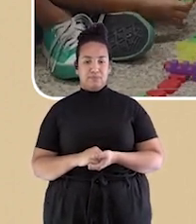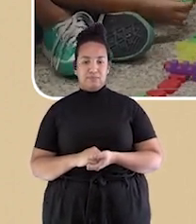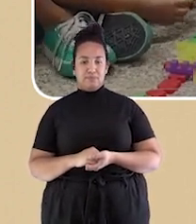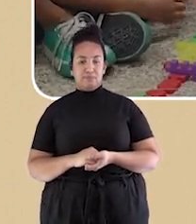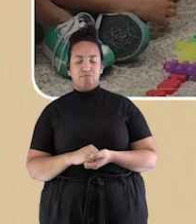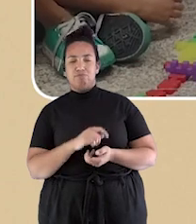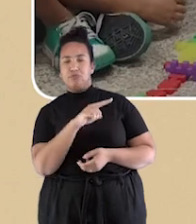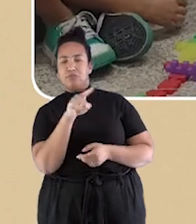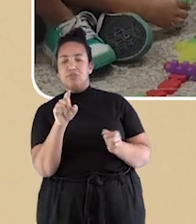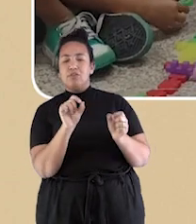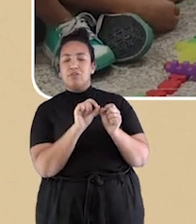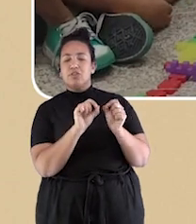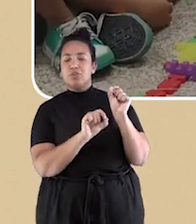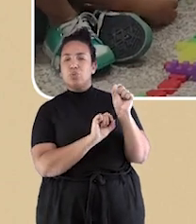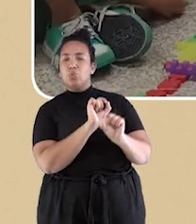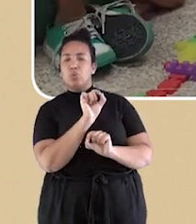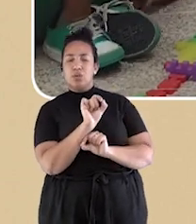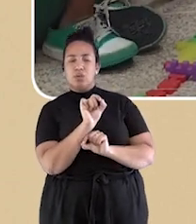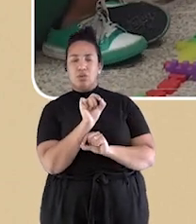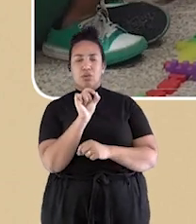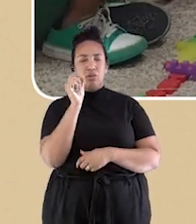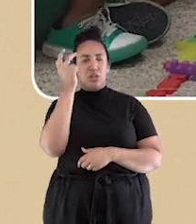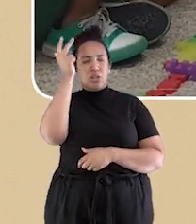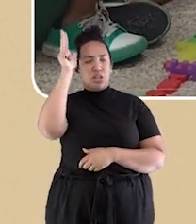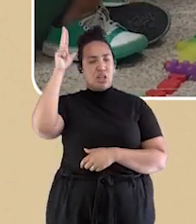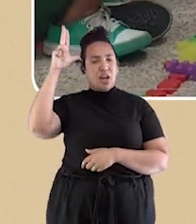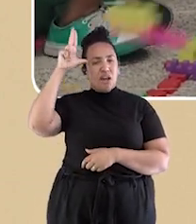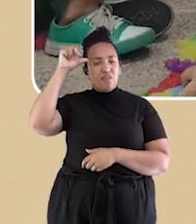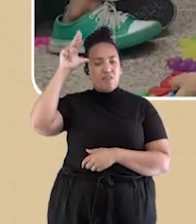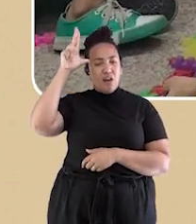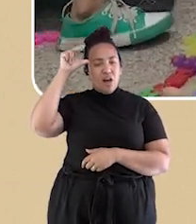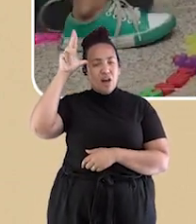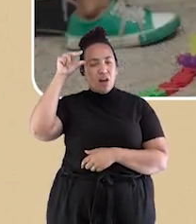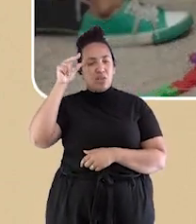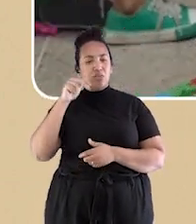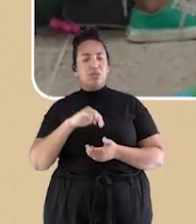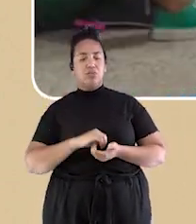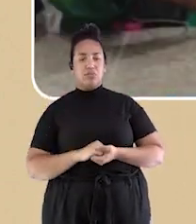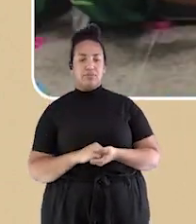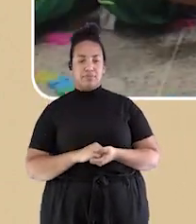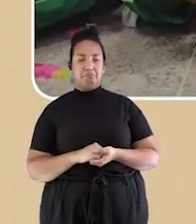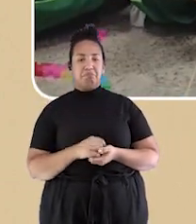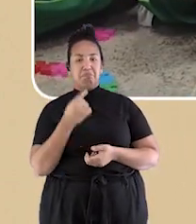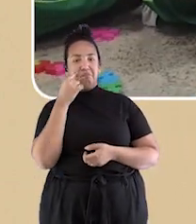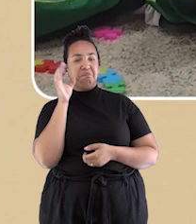Eu vou montar. Um cavalo? Eu vou